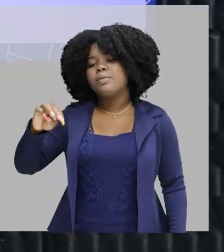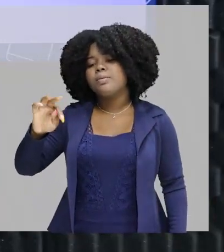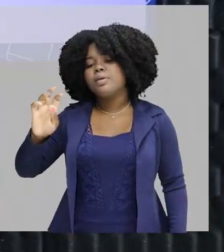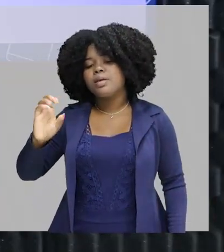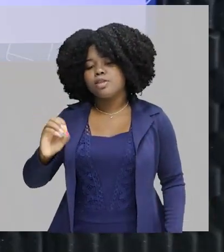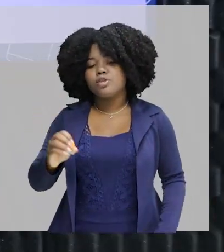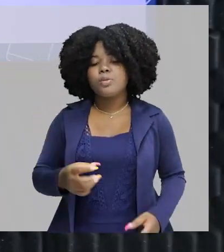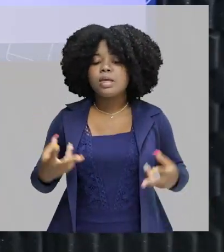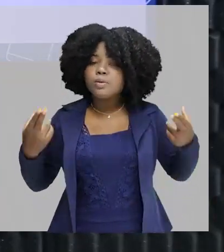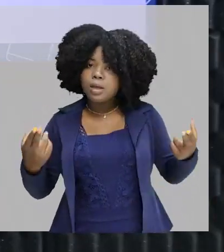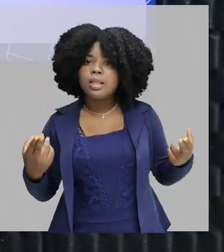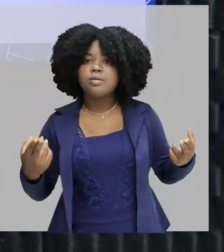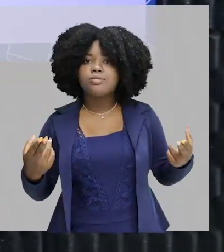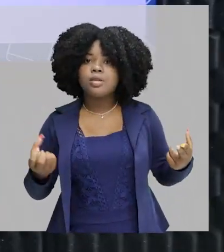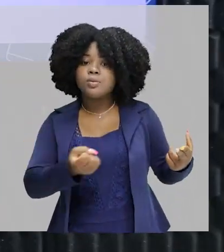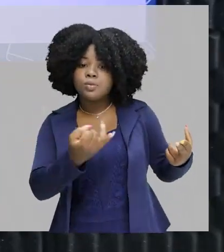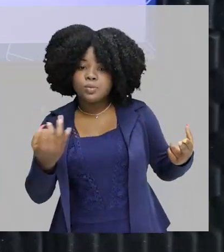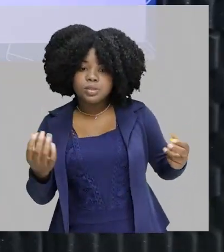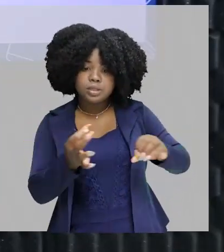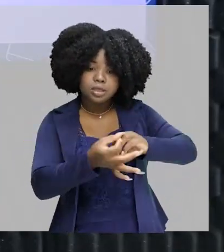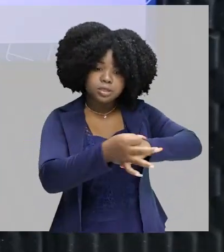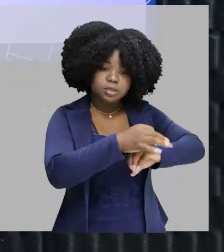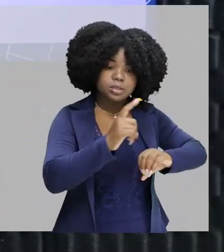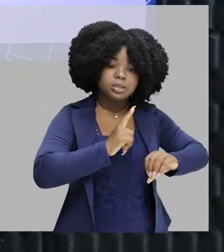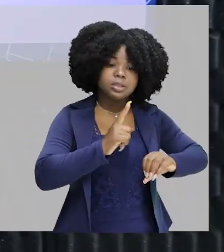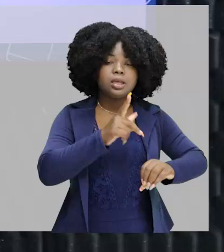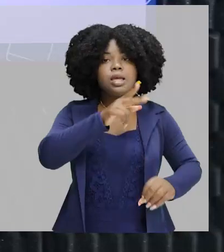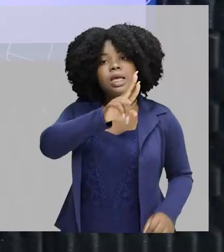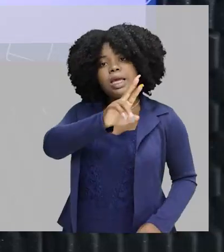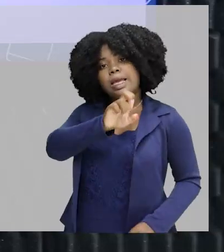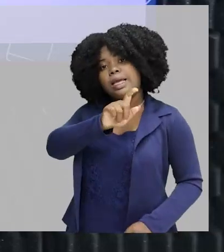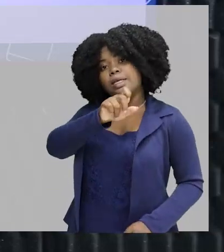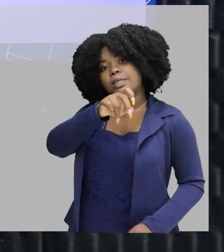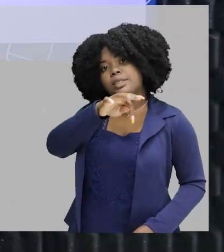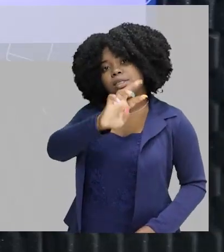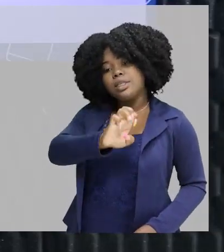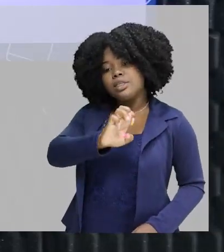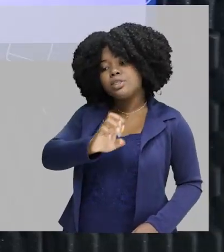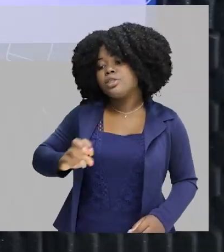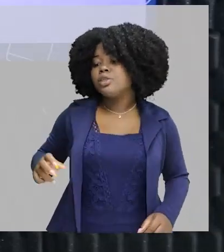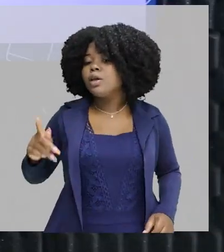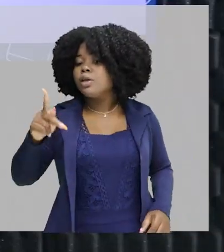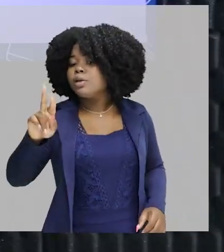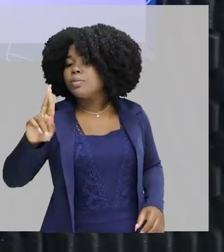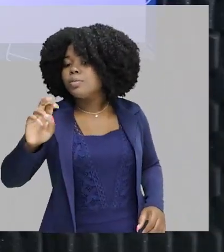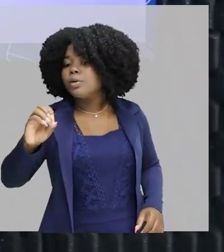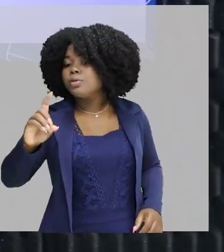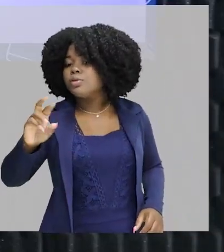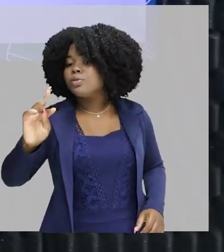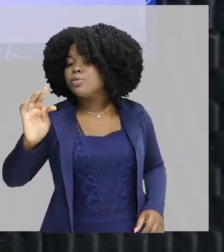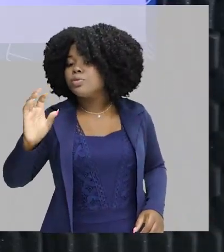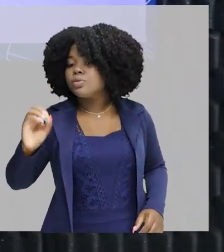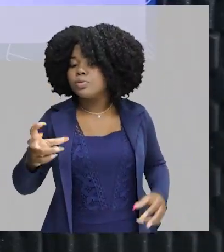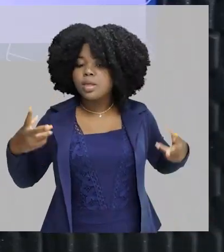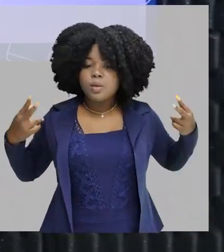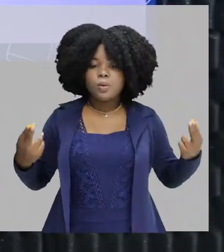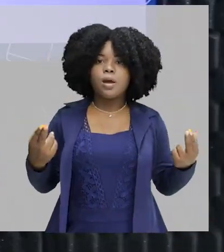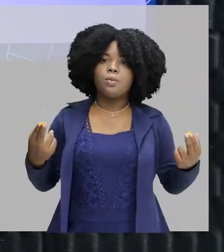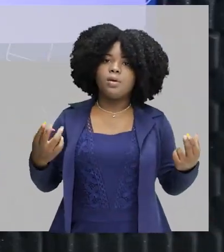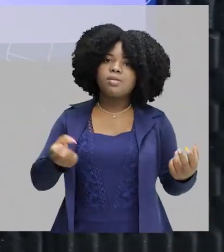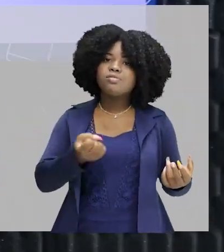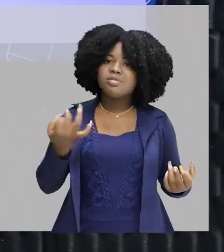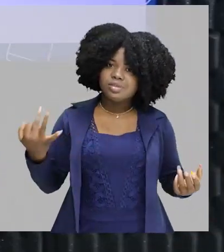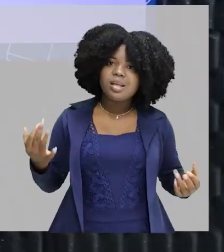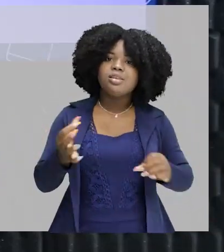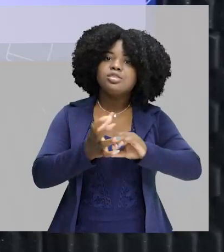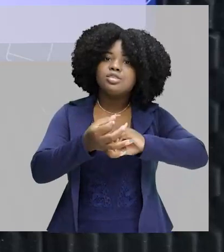igualar a quantidade de átomos presentes no reagente com a quantidade de átomos presente no produto. Tudo bem?